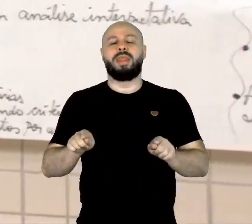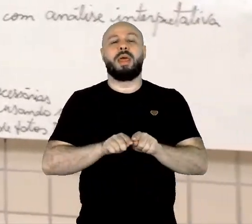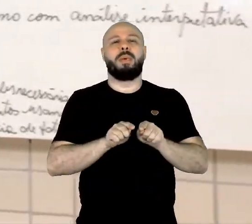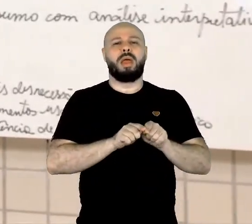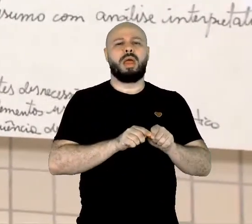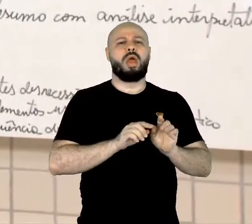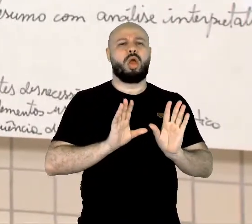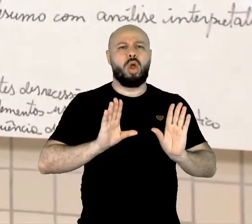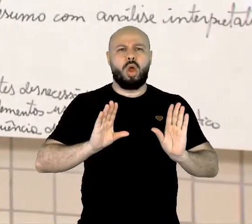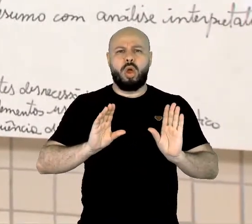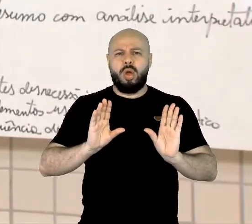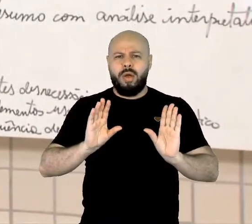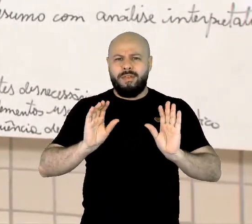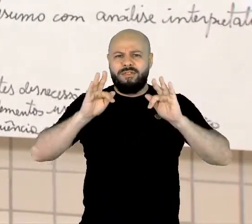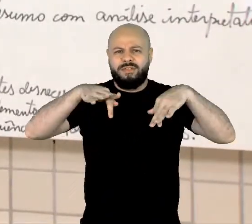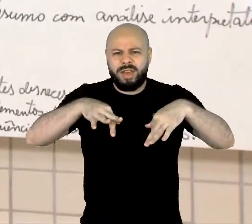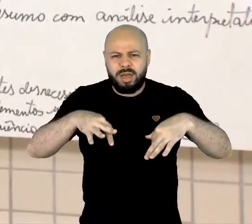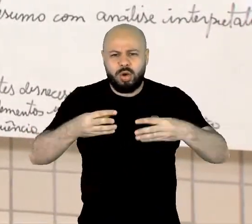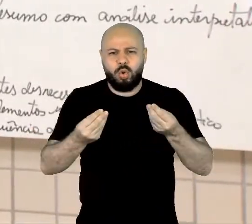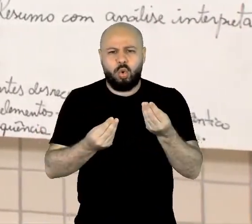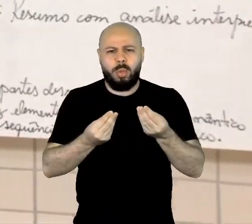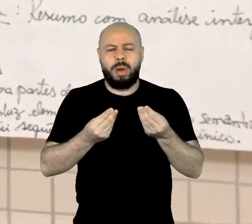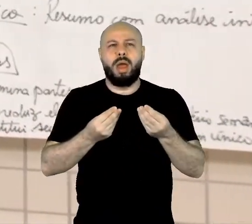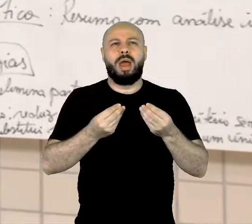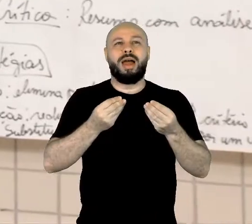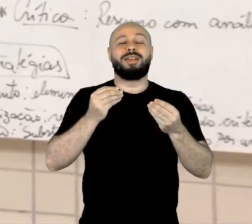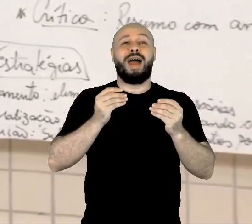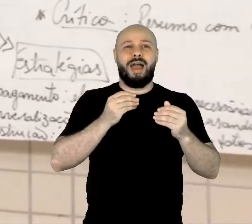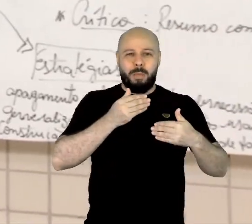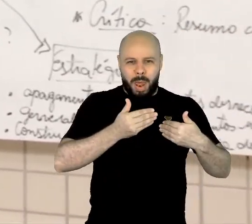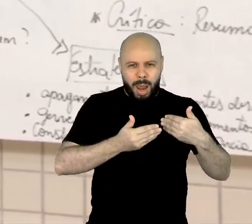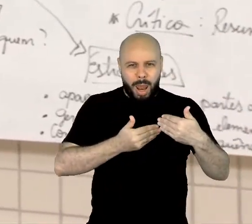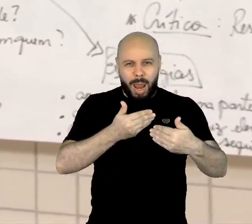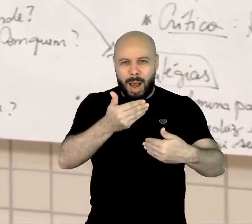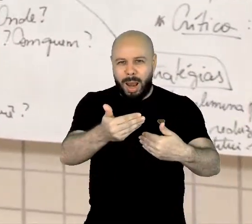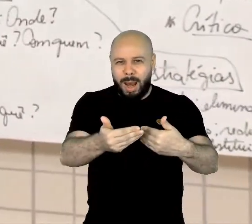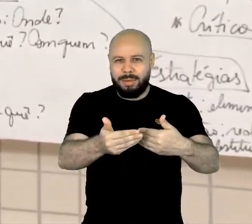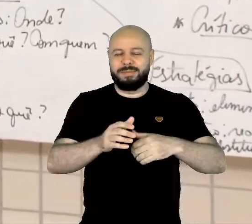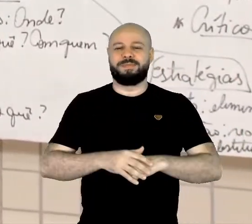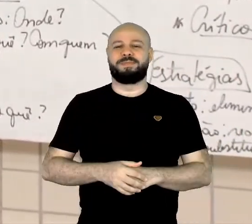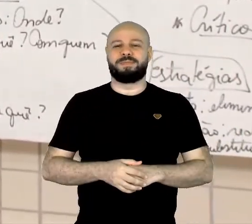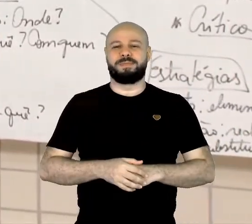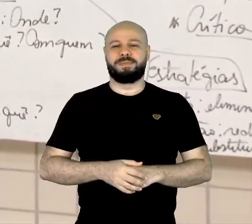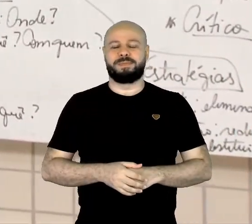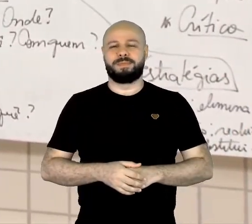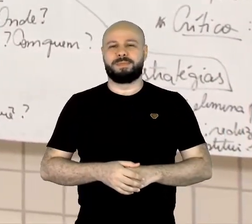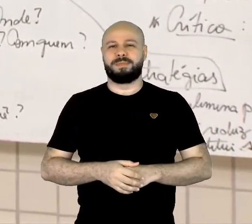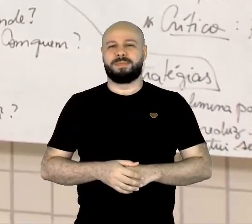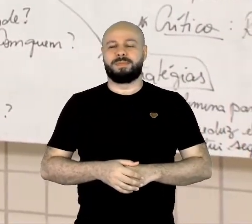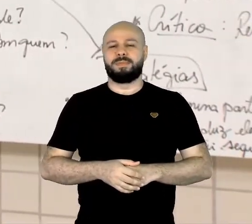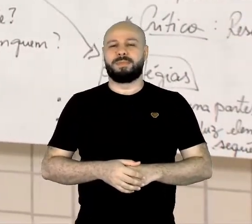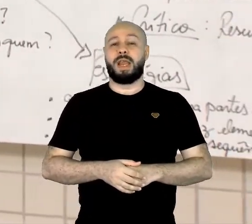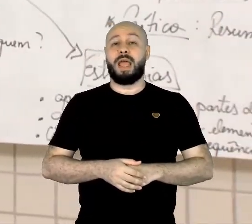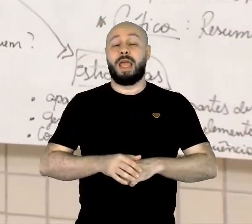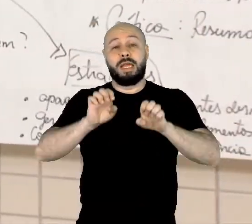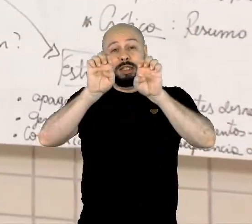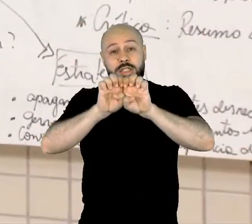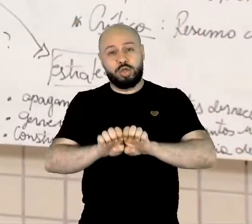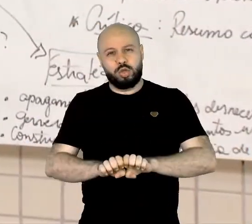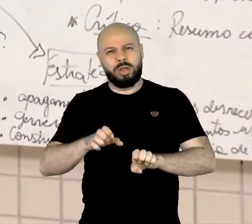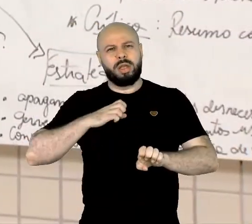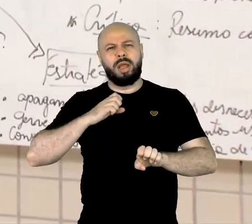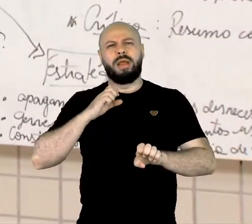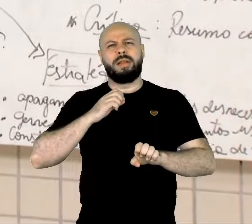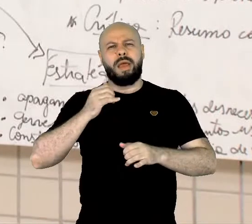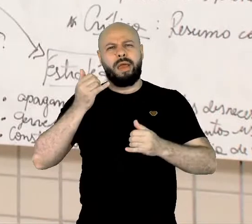partir daquele único fato você vai desenrolando, tá? O seu resumo. A estrutura, eu tenho informações adicionais para